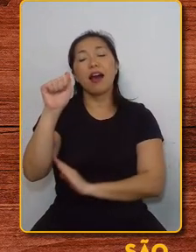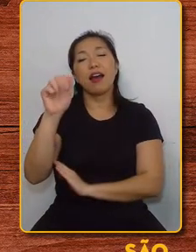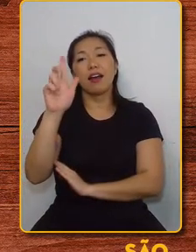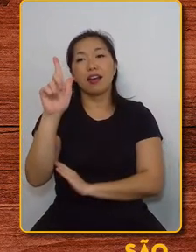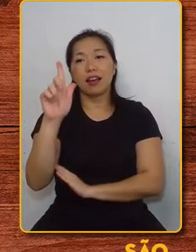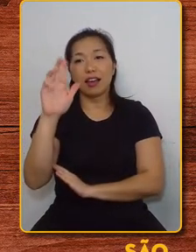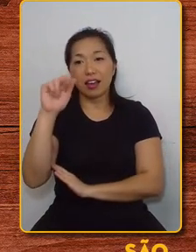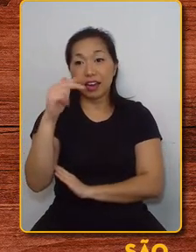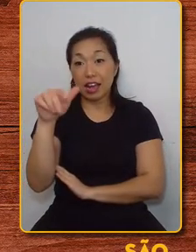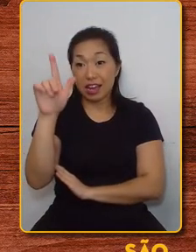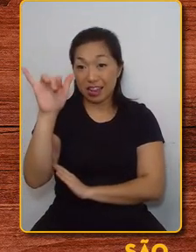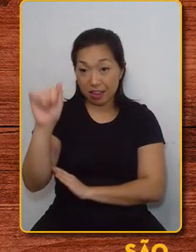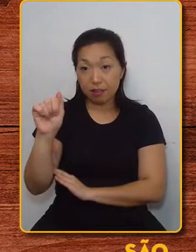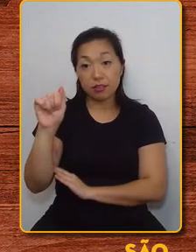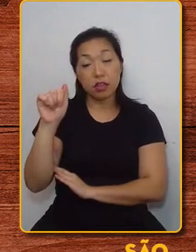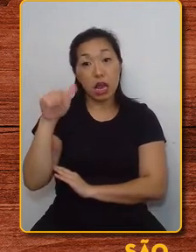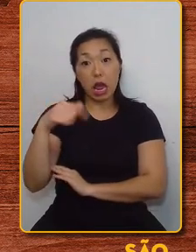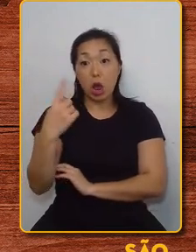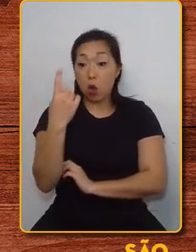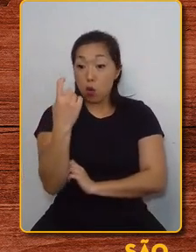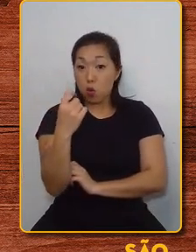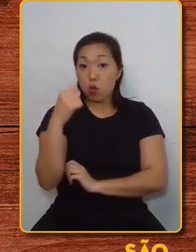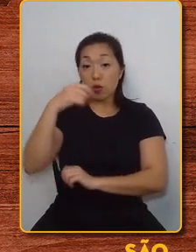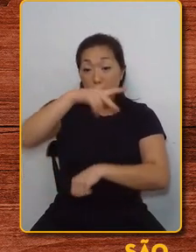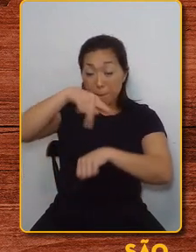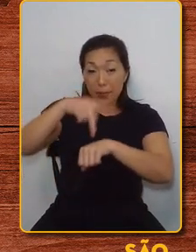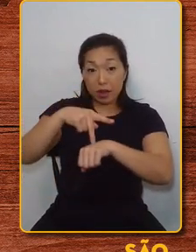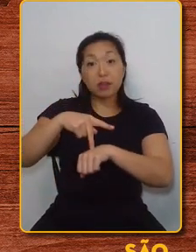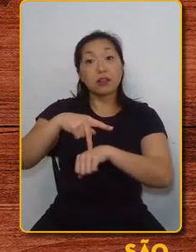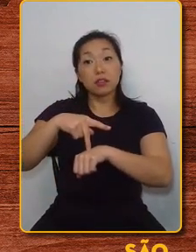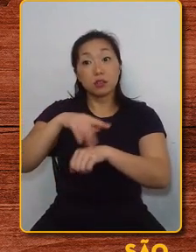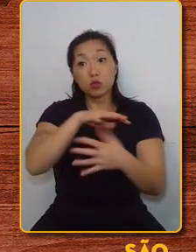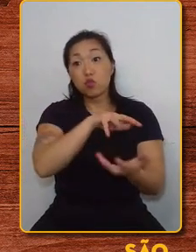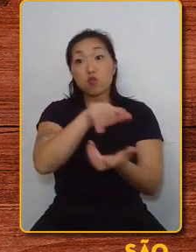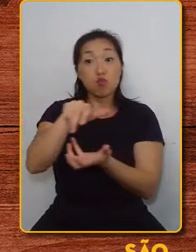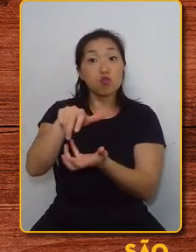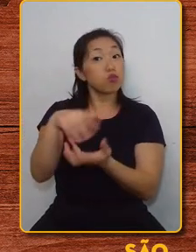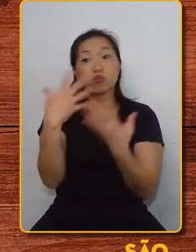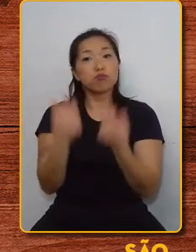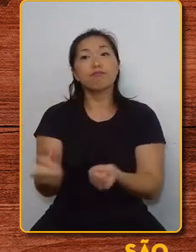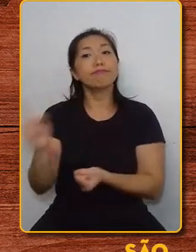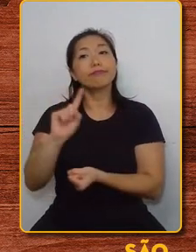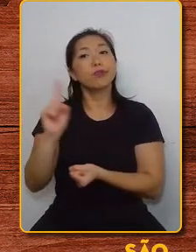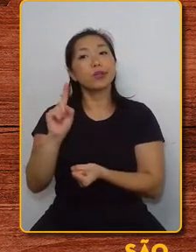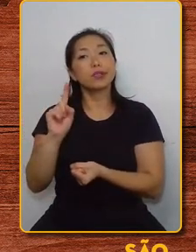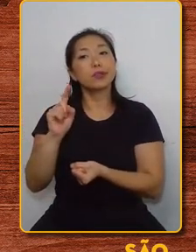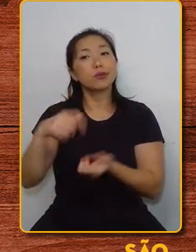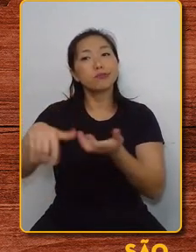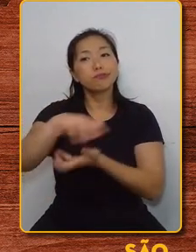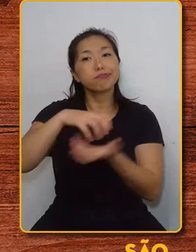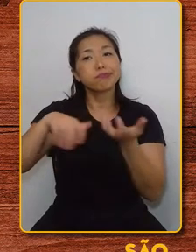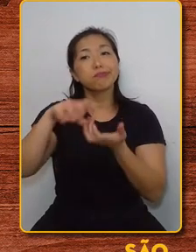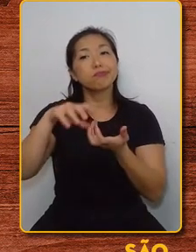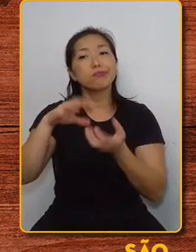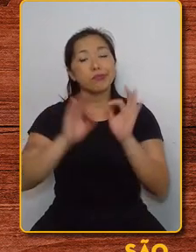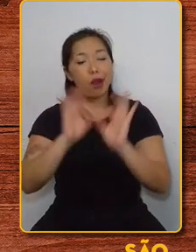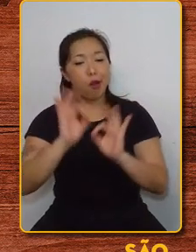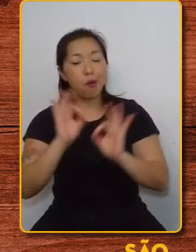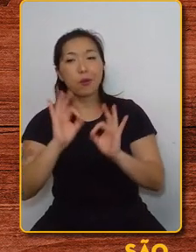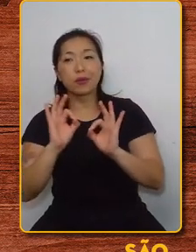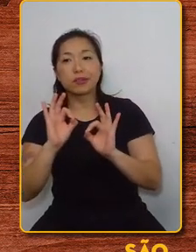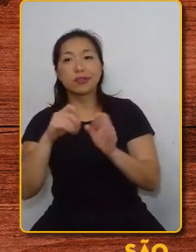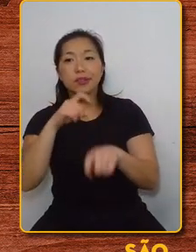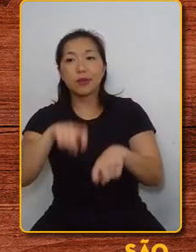reforma agrária, nem como uma reforma no padrão capitalista, lá Estados Unidos e Japão, nem uma